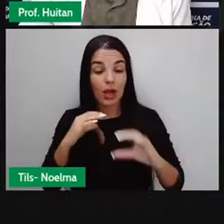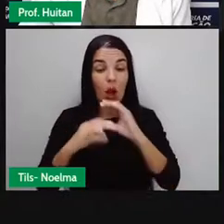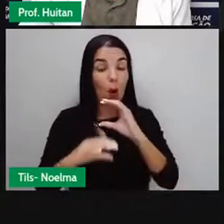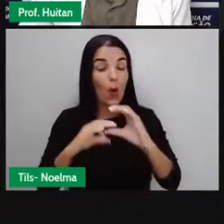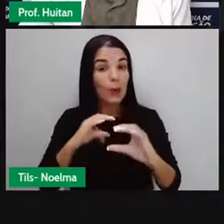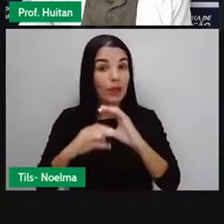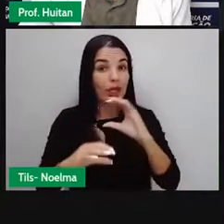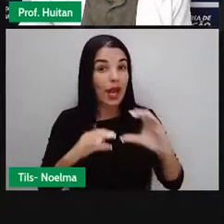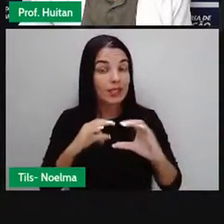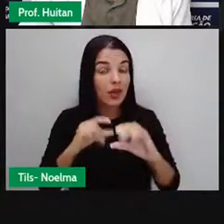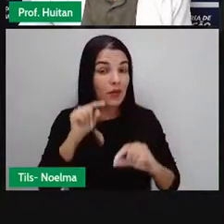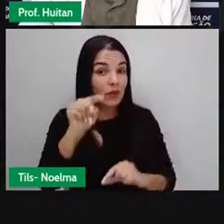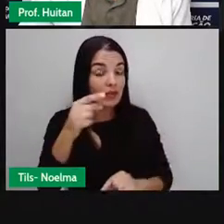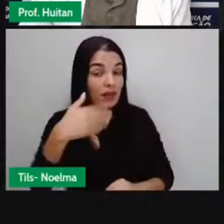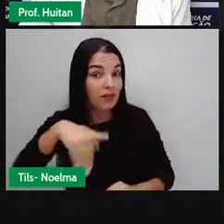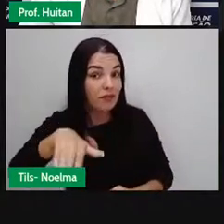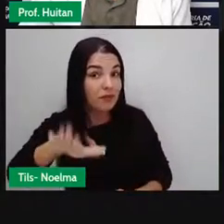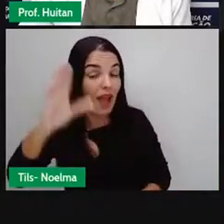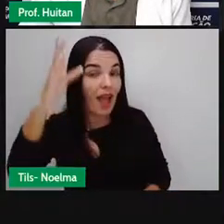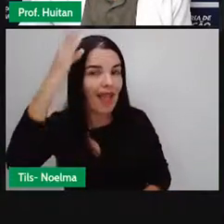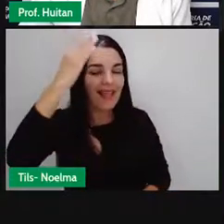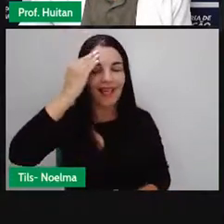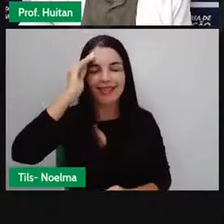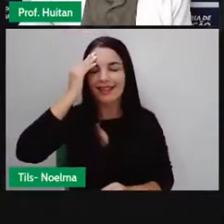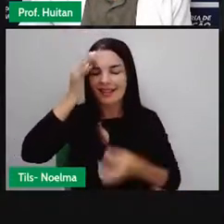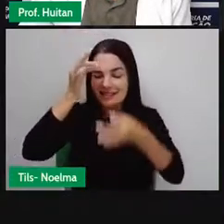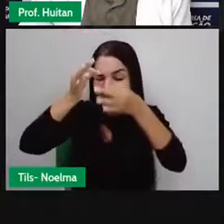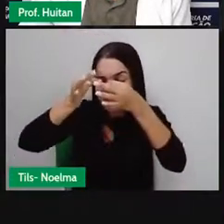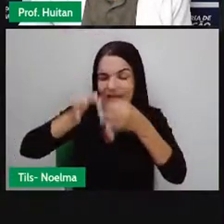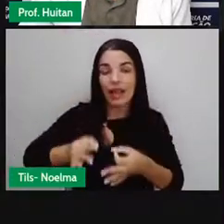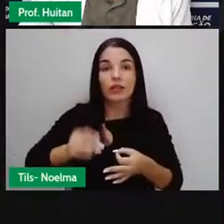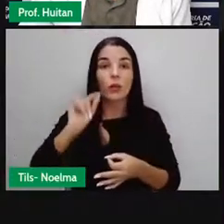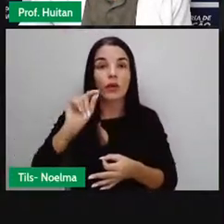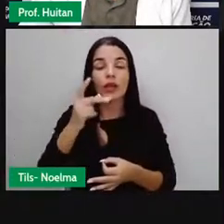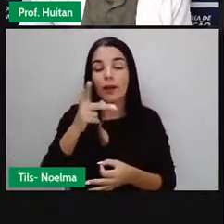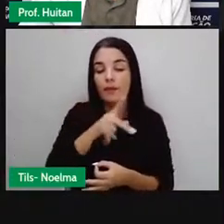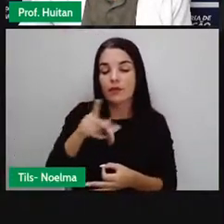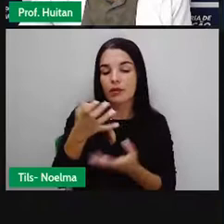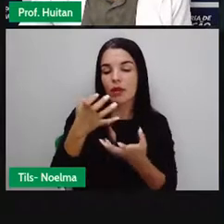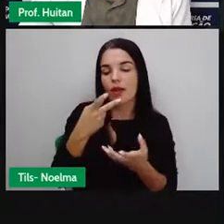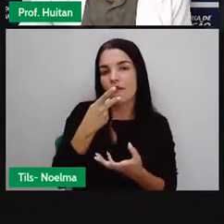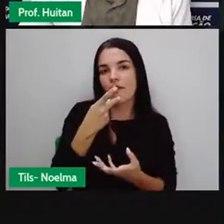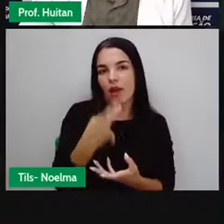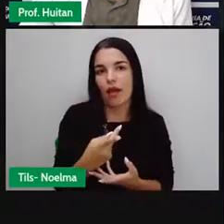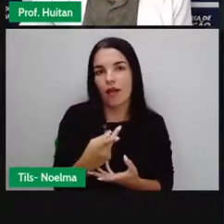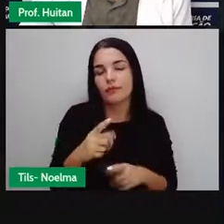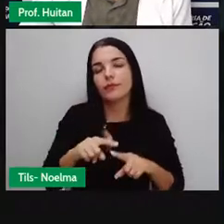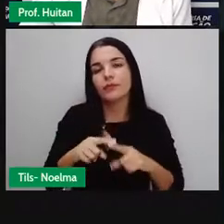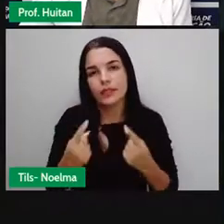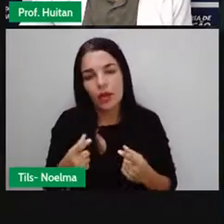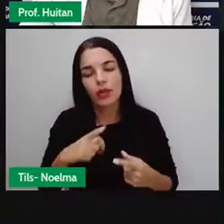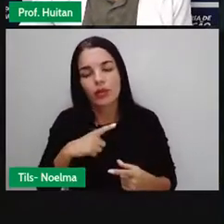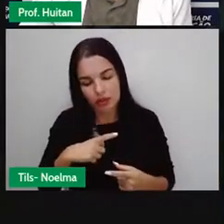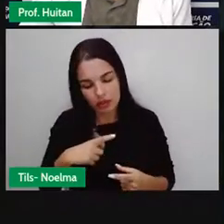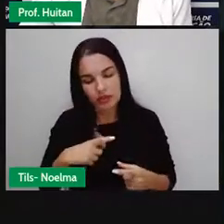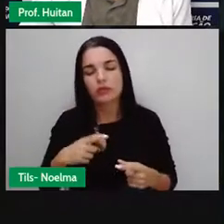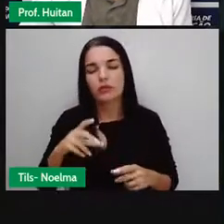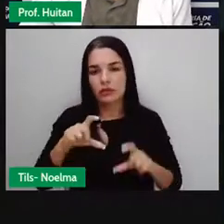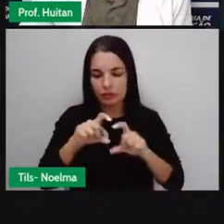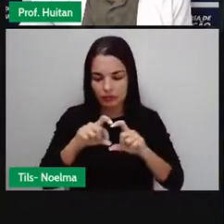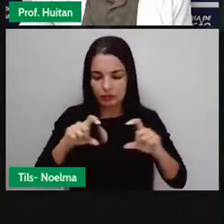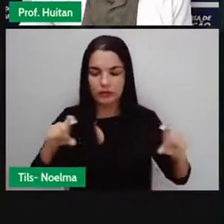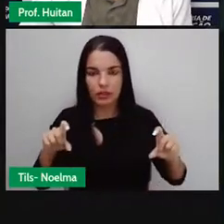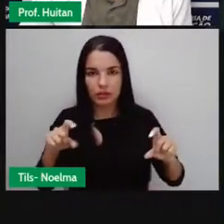que você vai entender exatamente o que ela quer dizer. Então, ela tem um sentido completo.